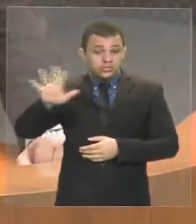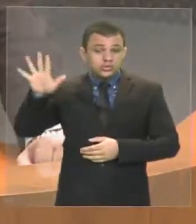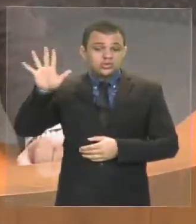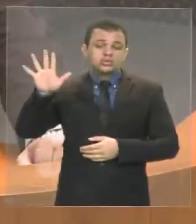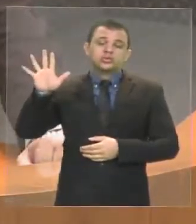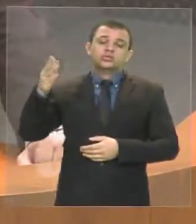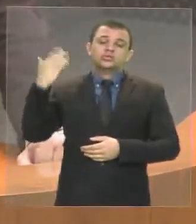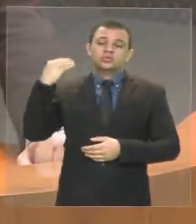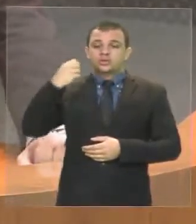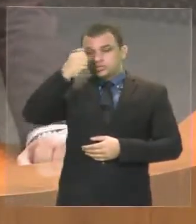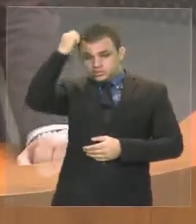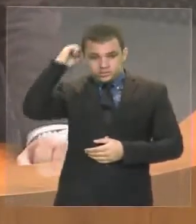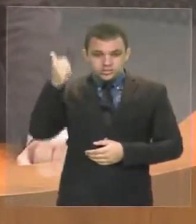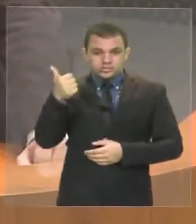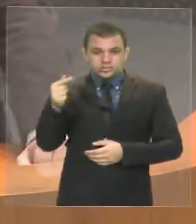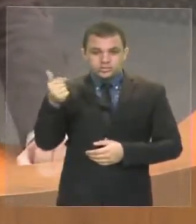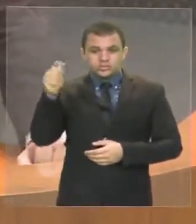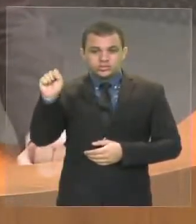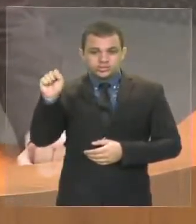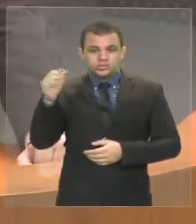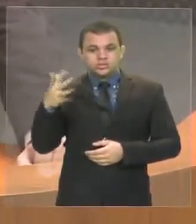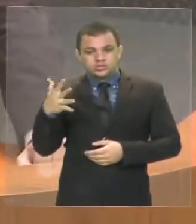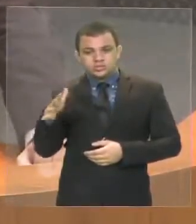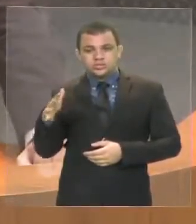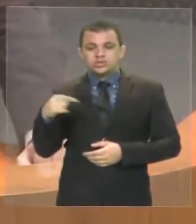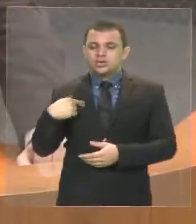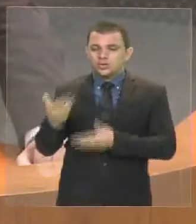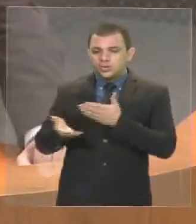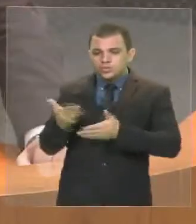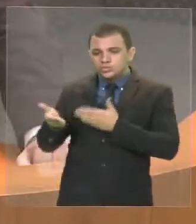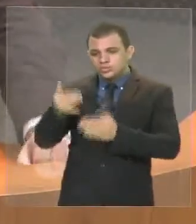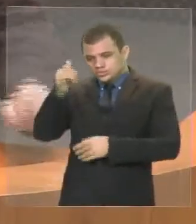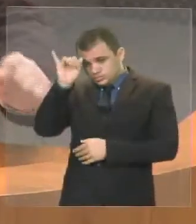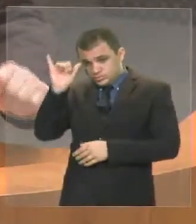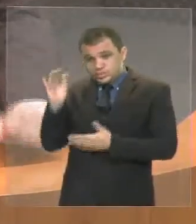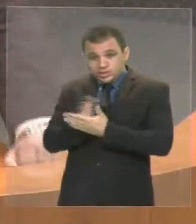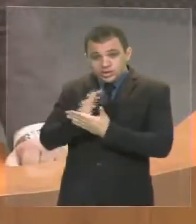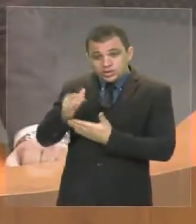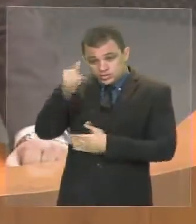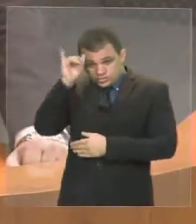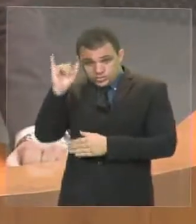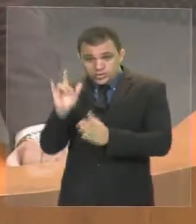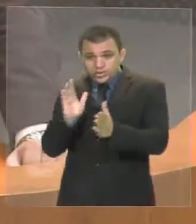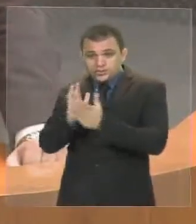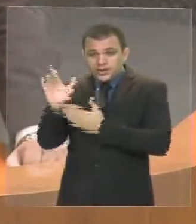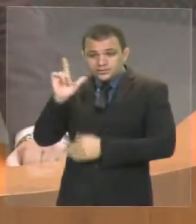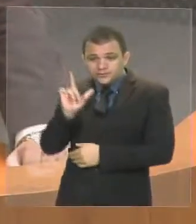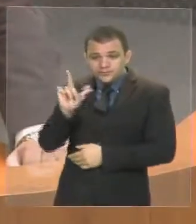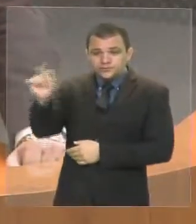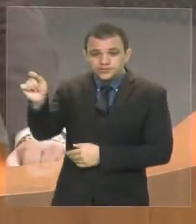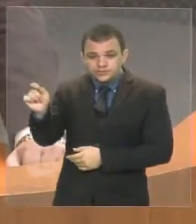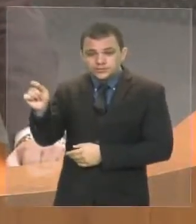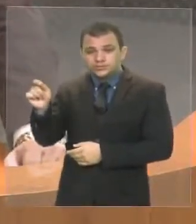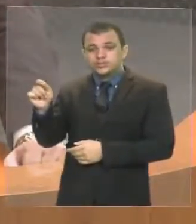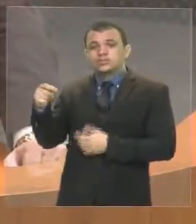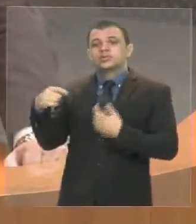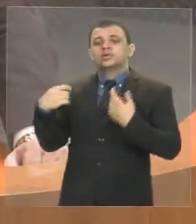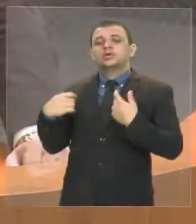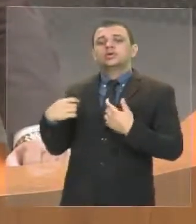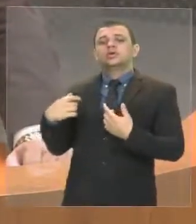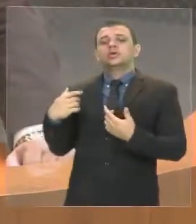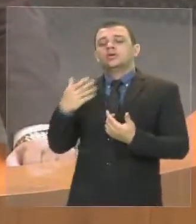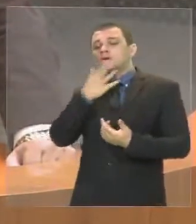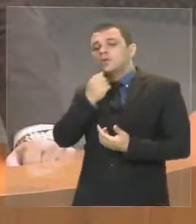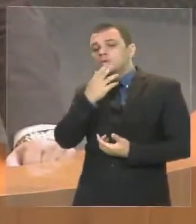séculos 17 e 18. Manejo do gado, alguns bois fugiam do rebanho e resistiam ao chamado do